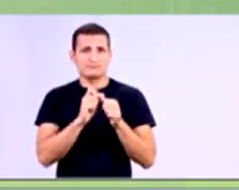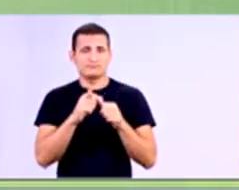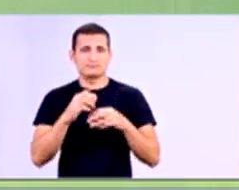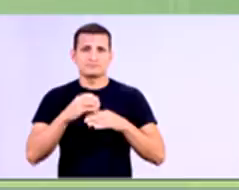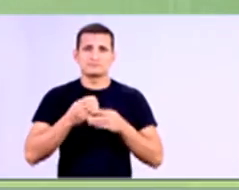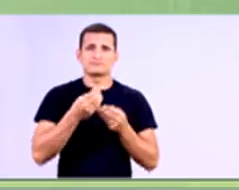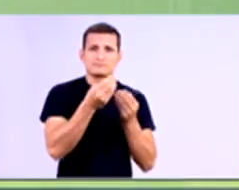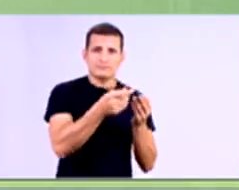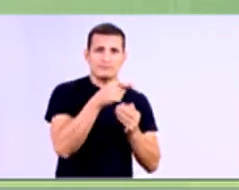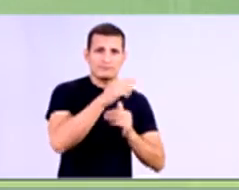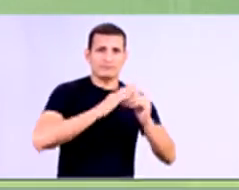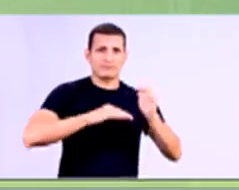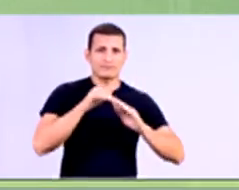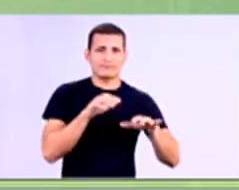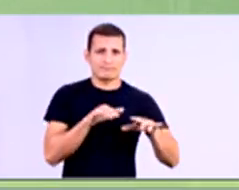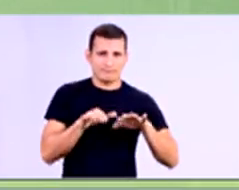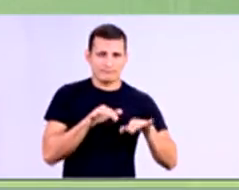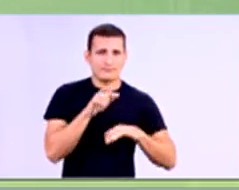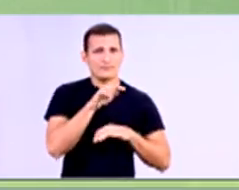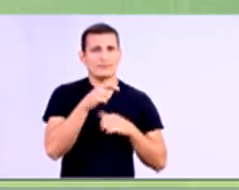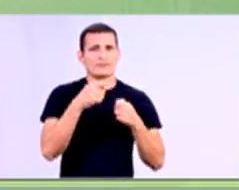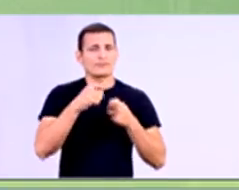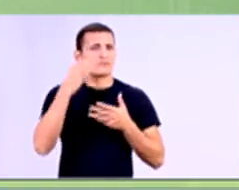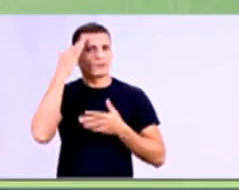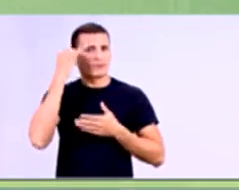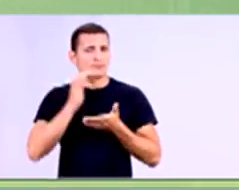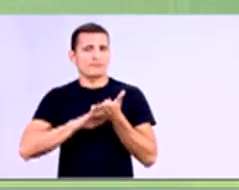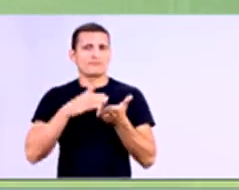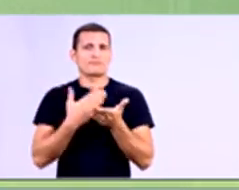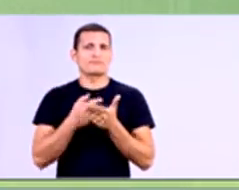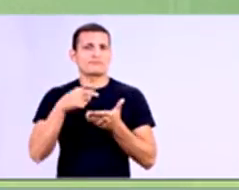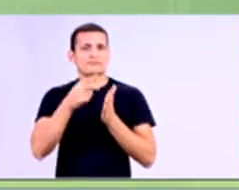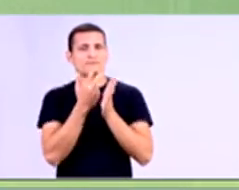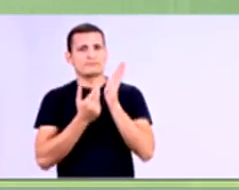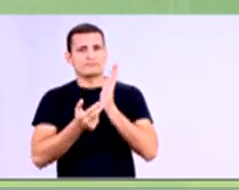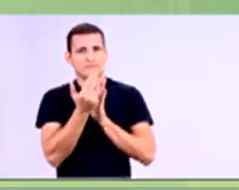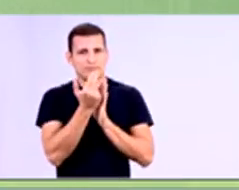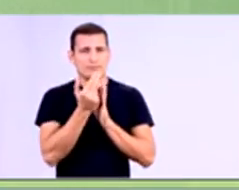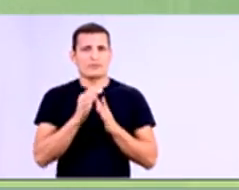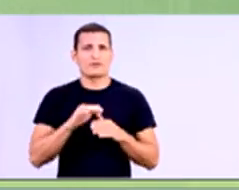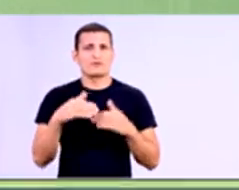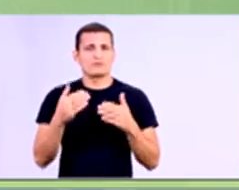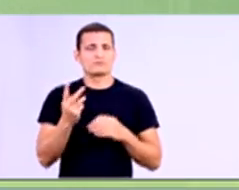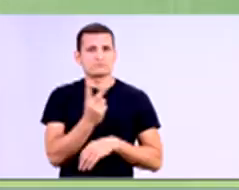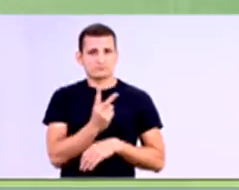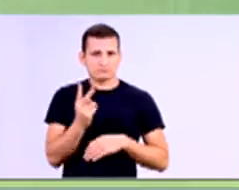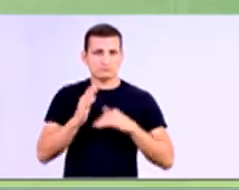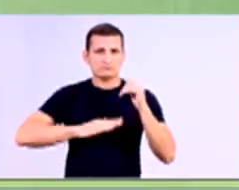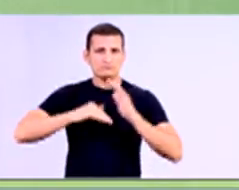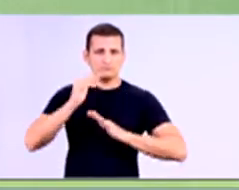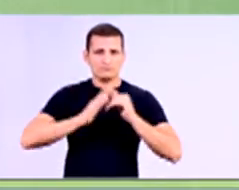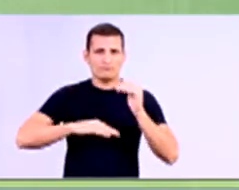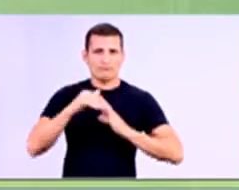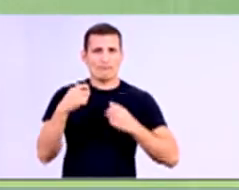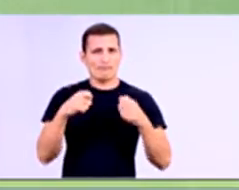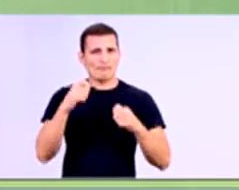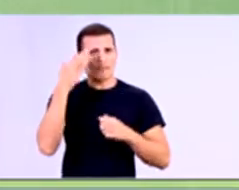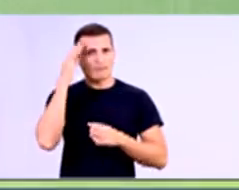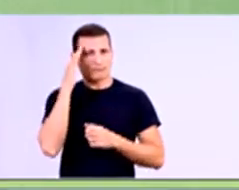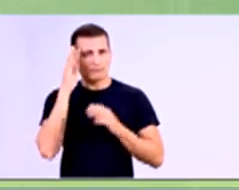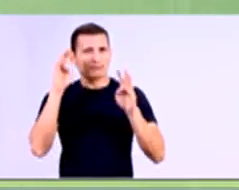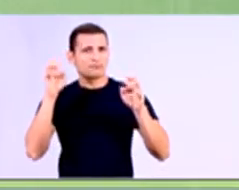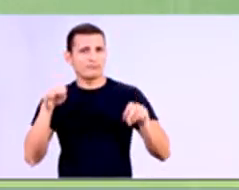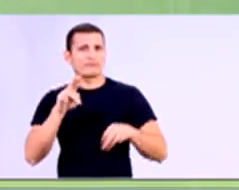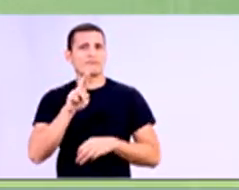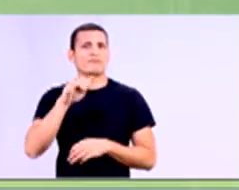passa essa demanda para o desenvolvedor tem que saber interpretar aquele diagrama. Então, ambos profissionais têm que entender muito